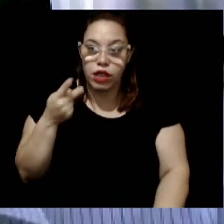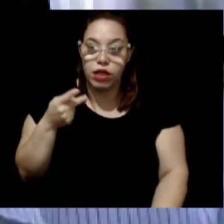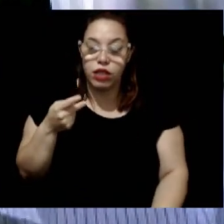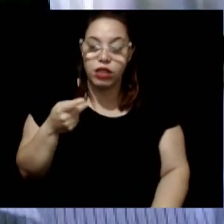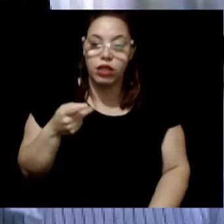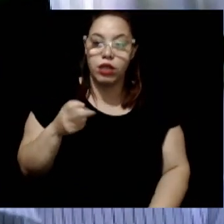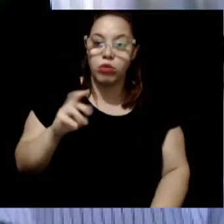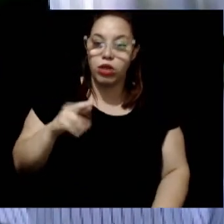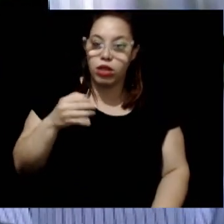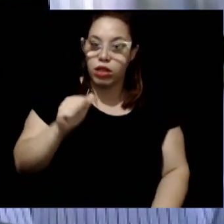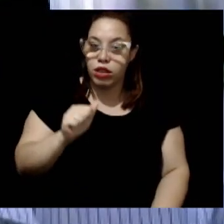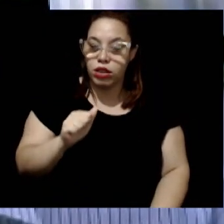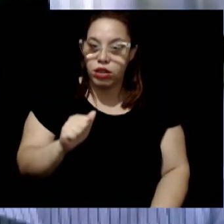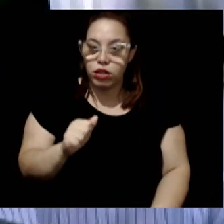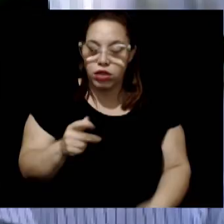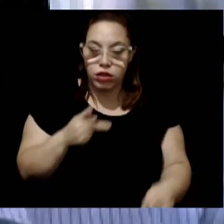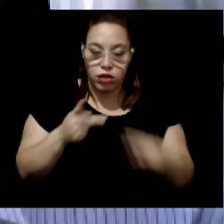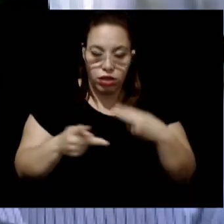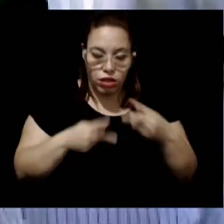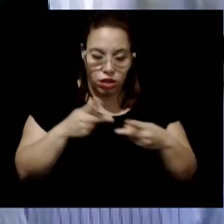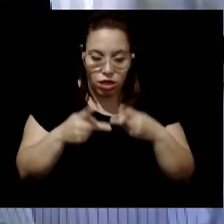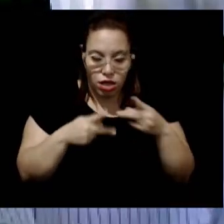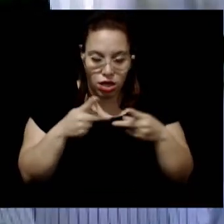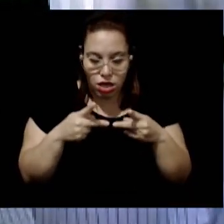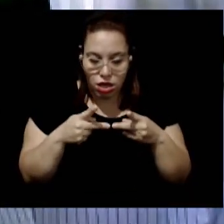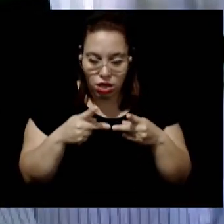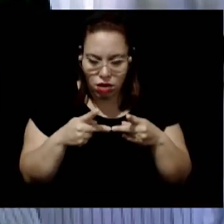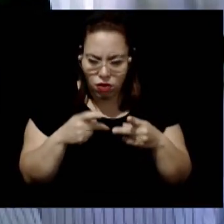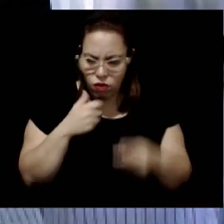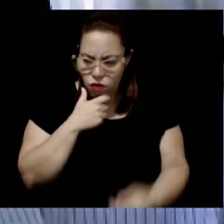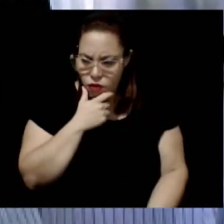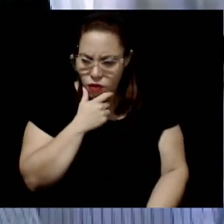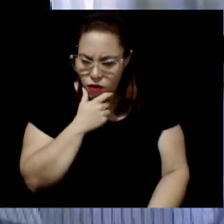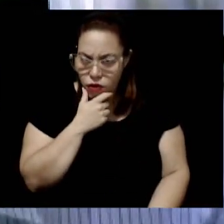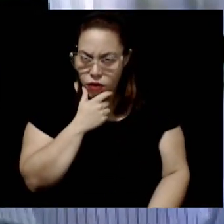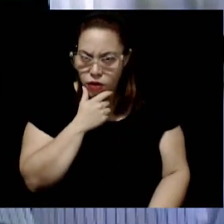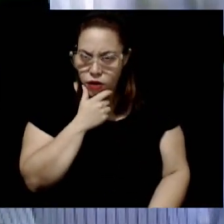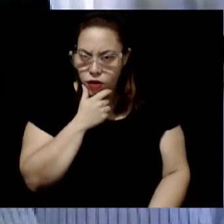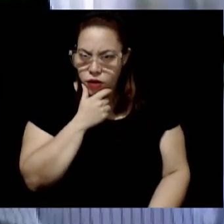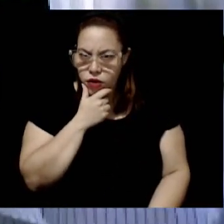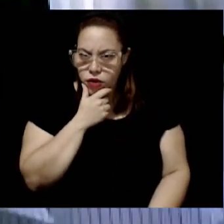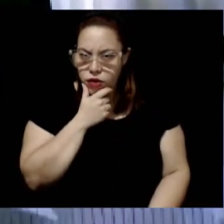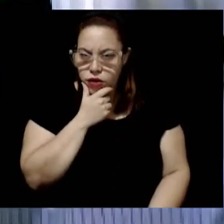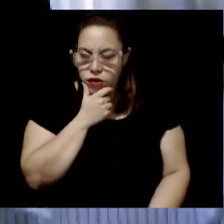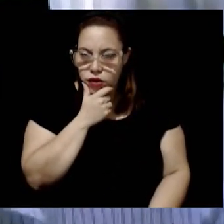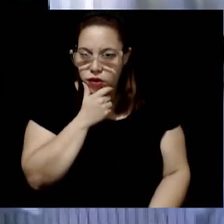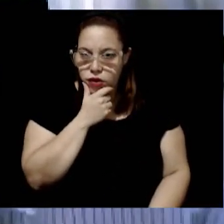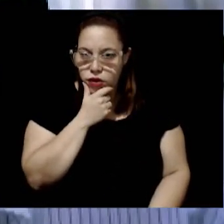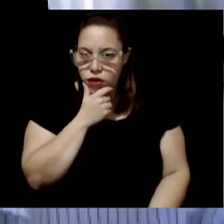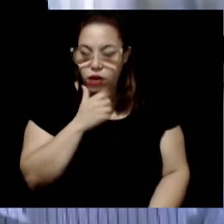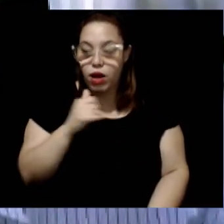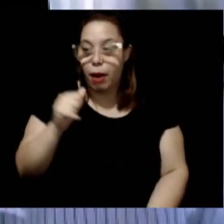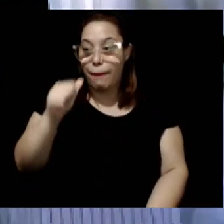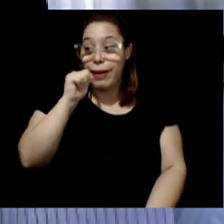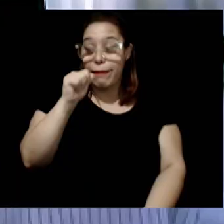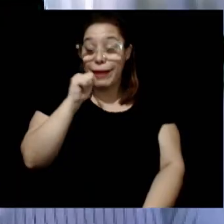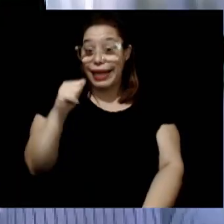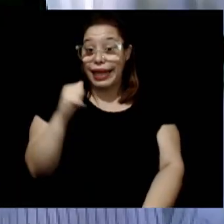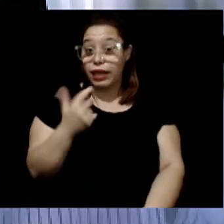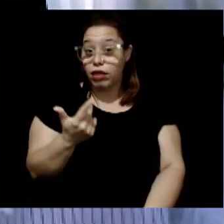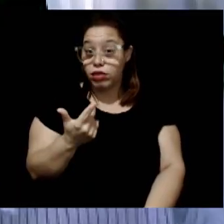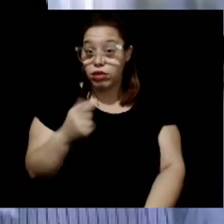com carne vermelha, grãos, com bebida alcoólica, eu tenho um risco maior de